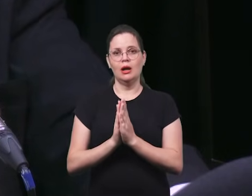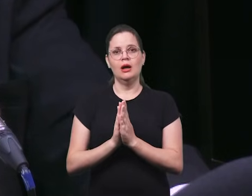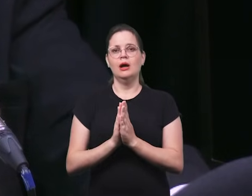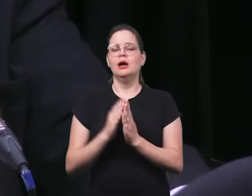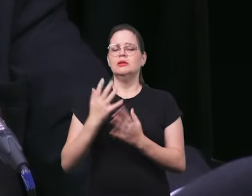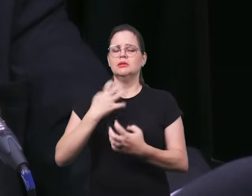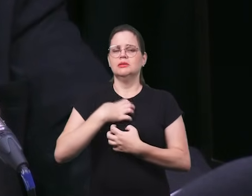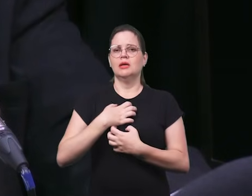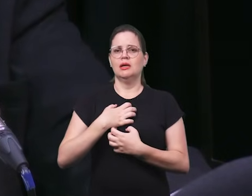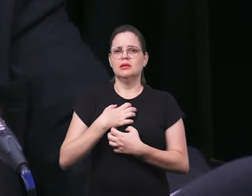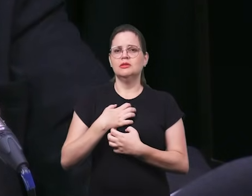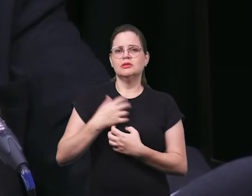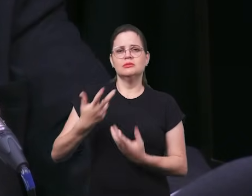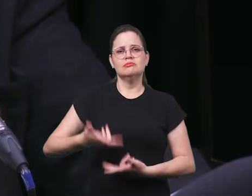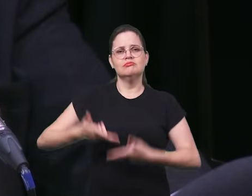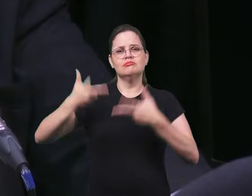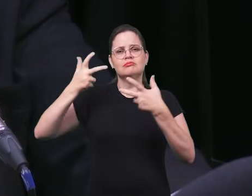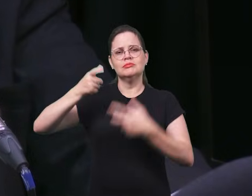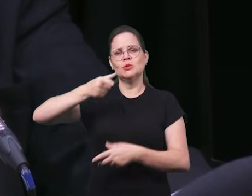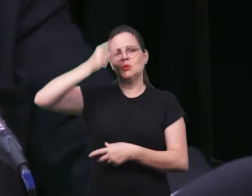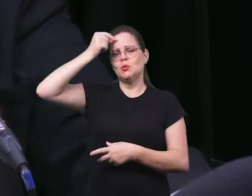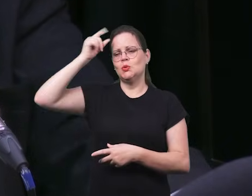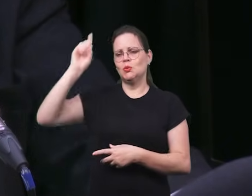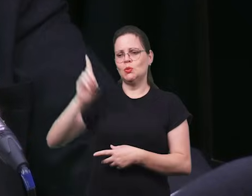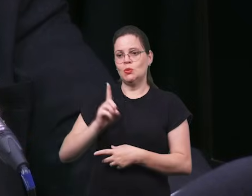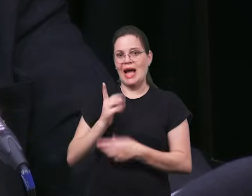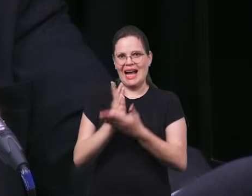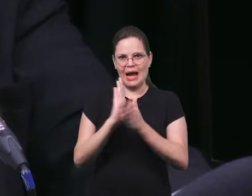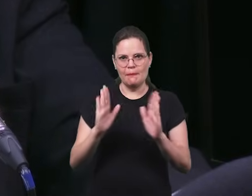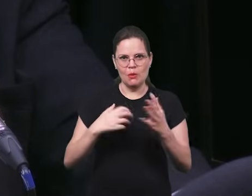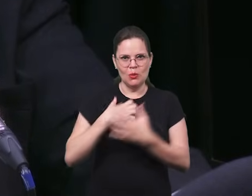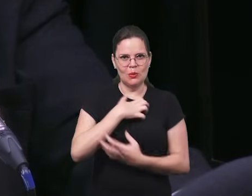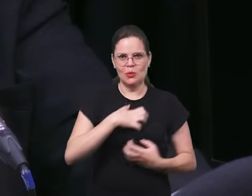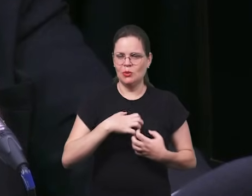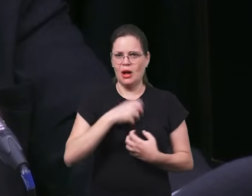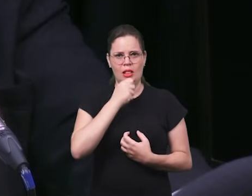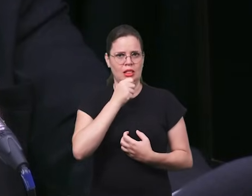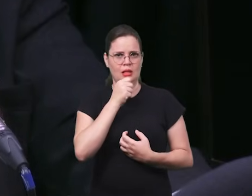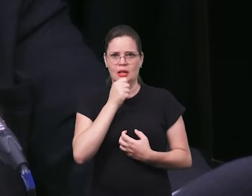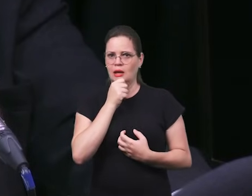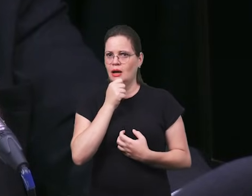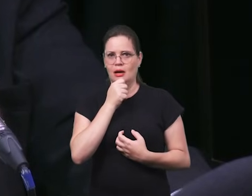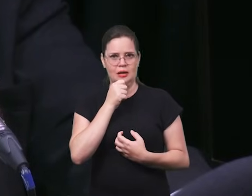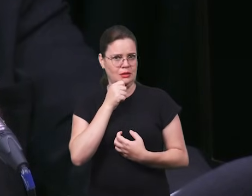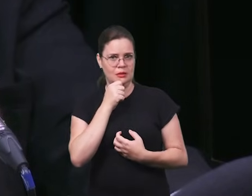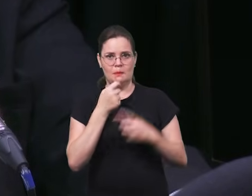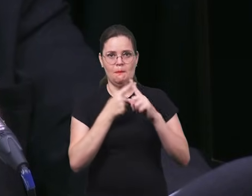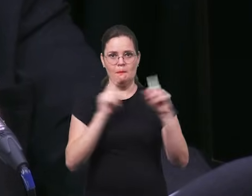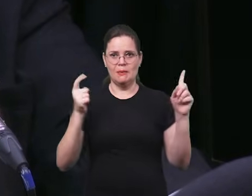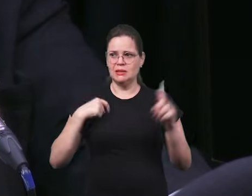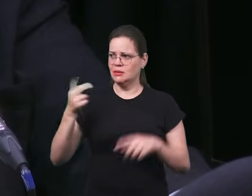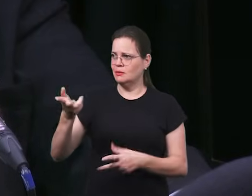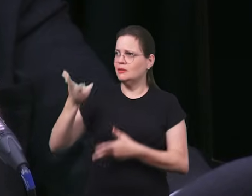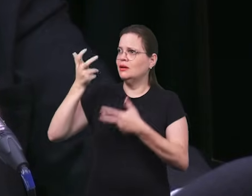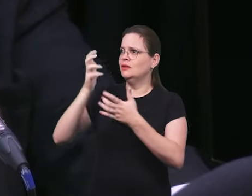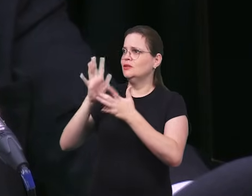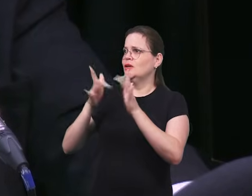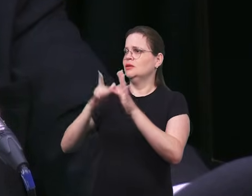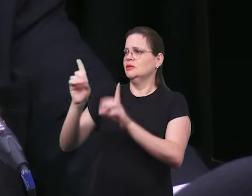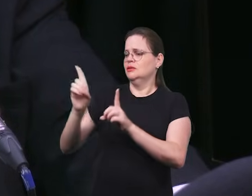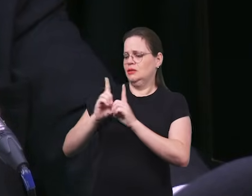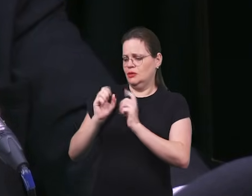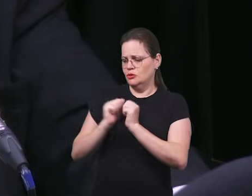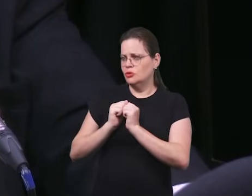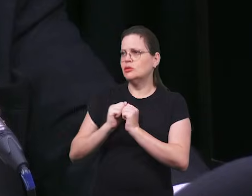não vai embora. Mas você vê Jesus ao seu lado, que é esse rei dos exércitos, que é o Senhor dos senhores, e que vai batalhar por você. E você